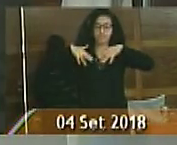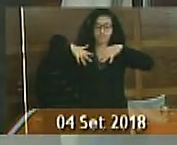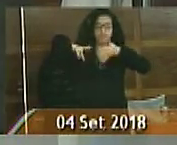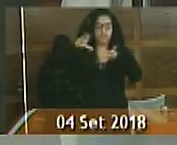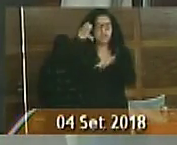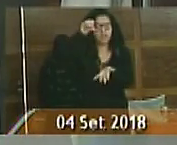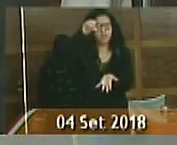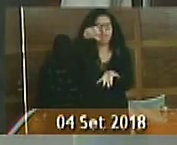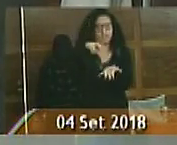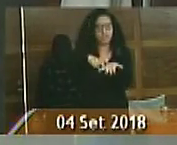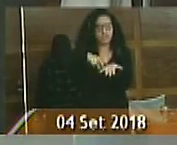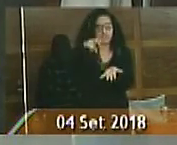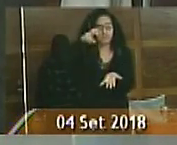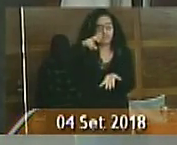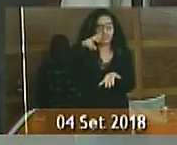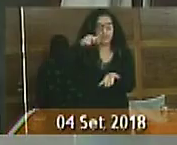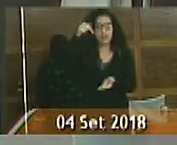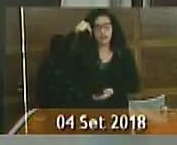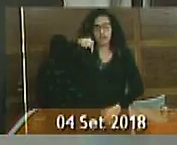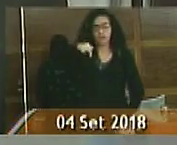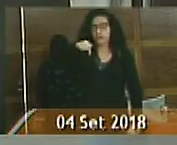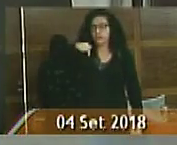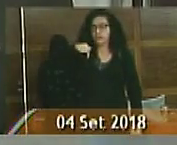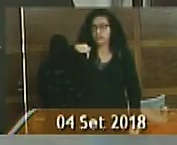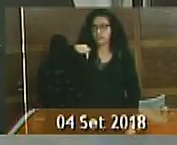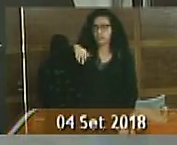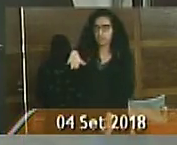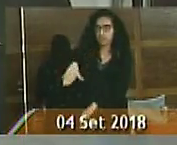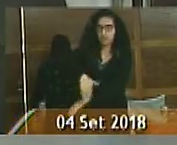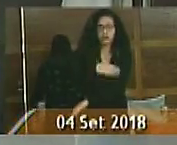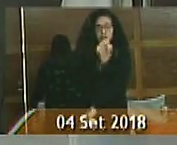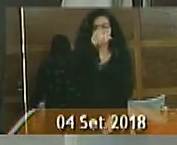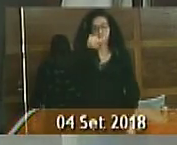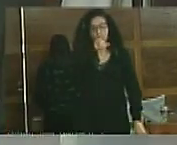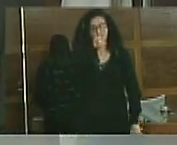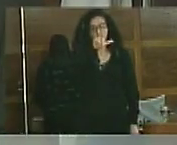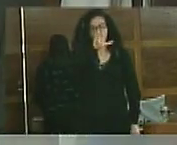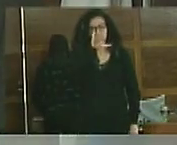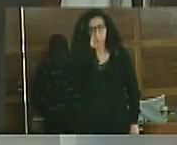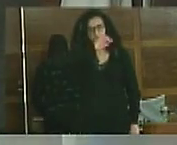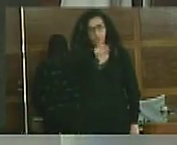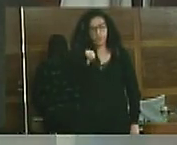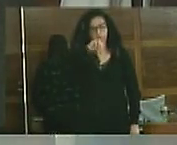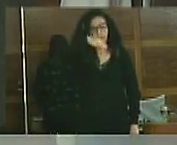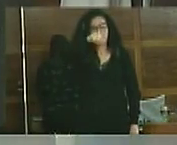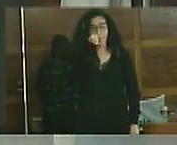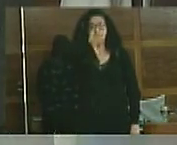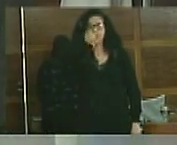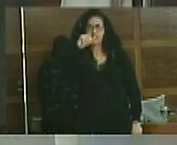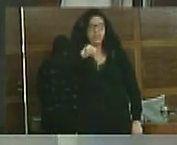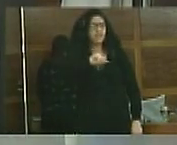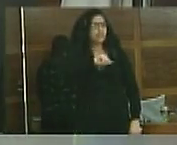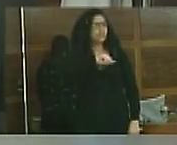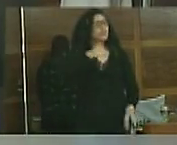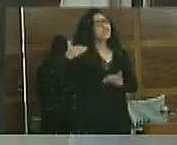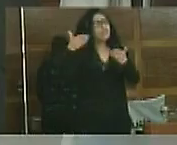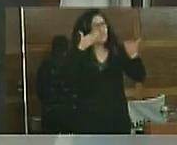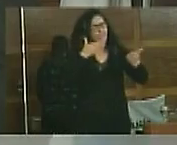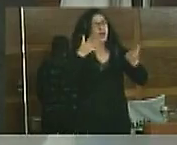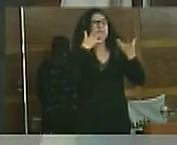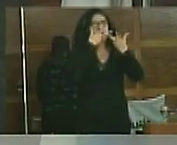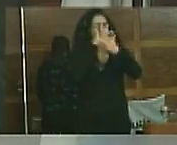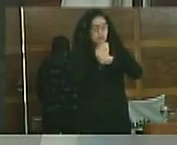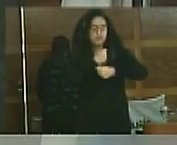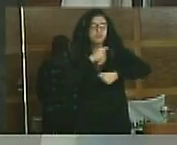partir das 9 horas da manhã, aqui na Avenida Júlio Maria. Vamos lá participar, é bonito, e